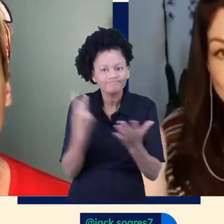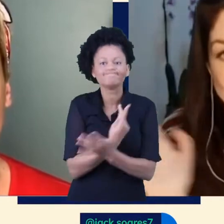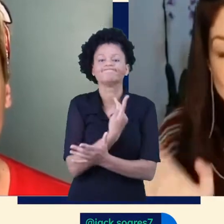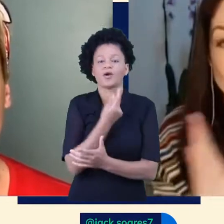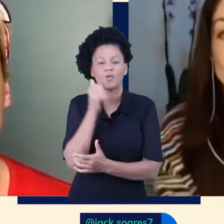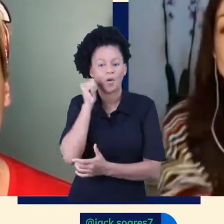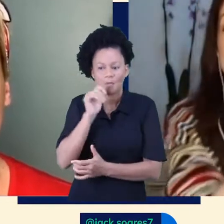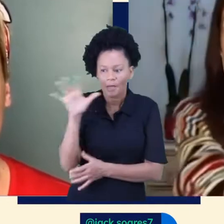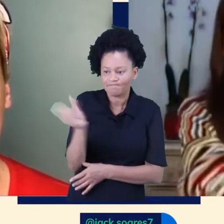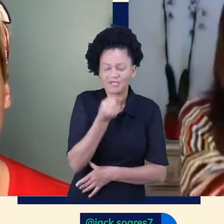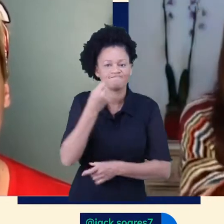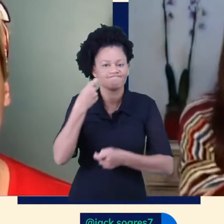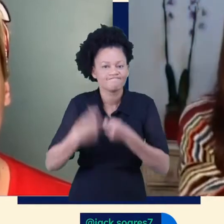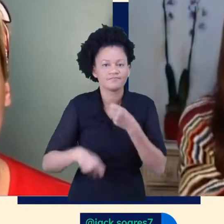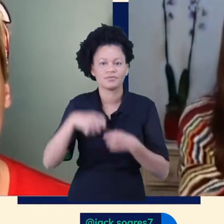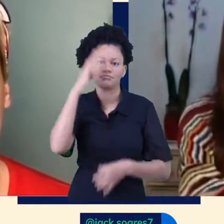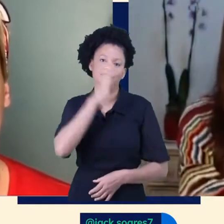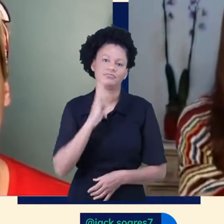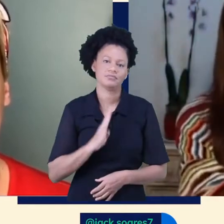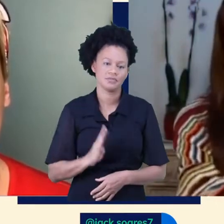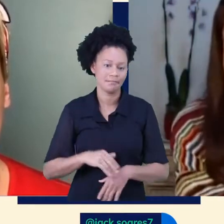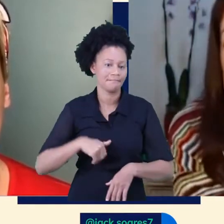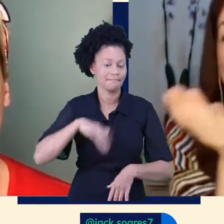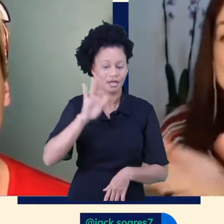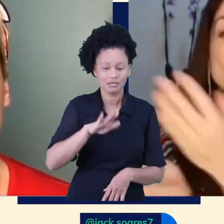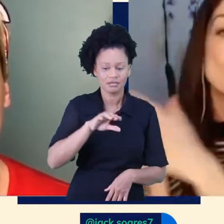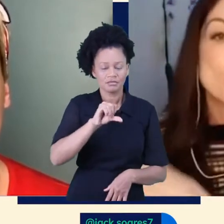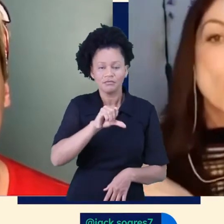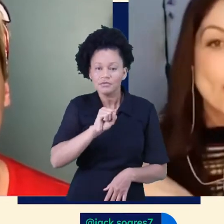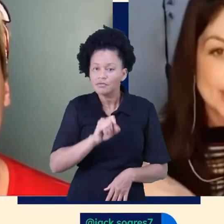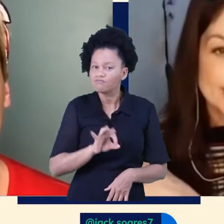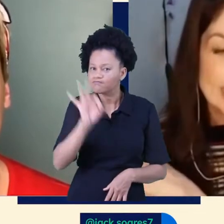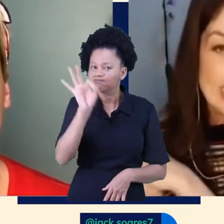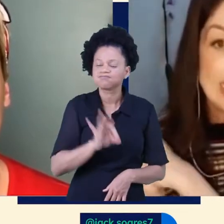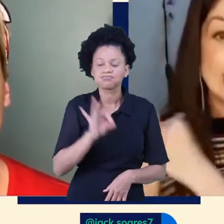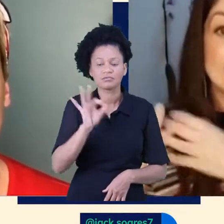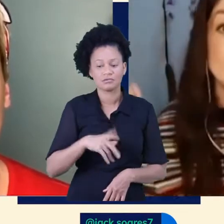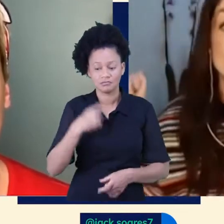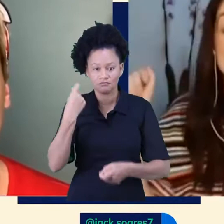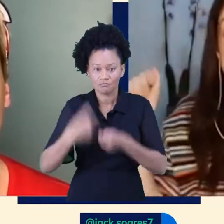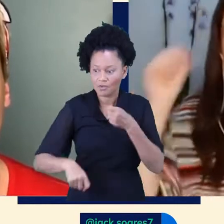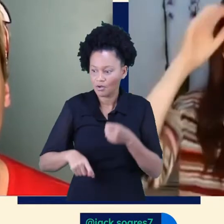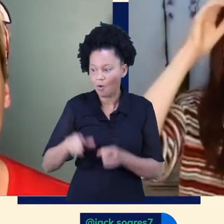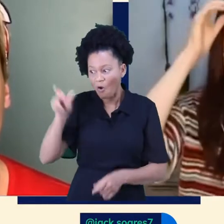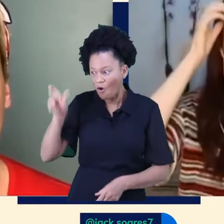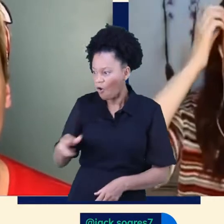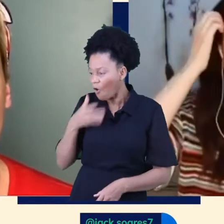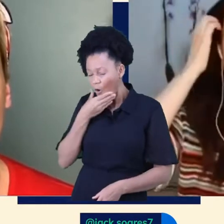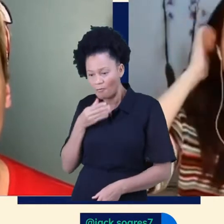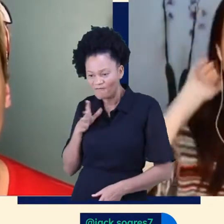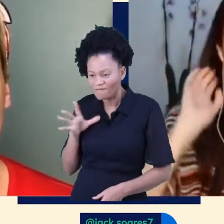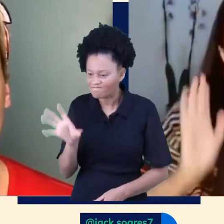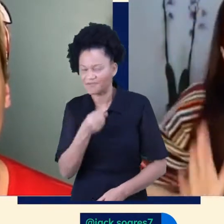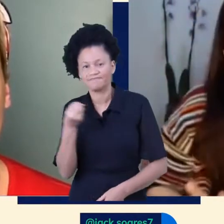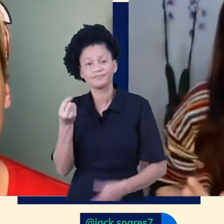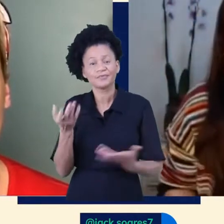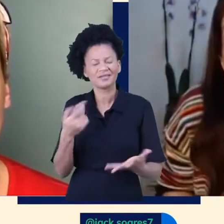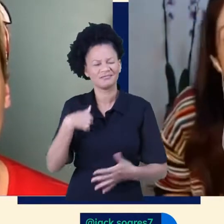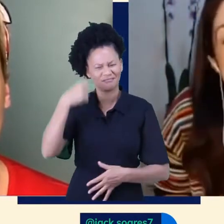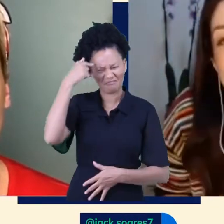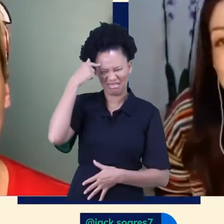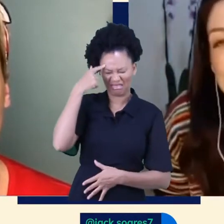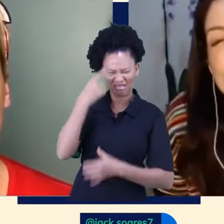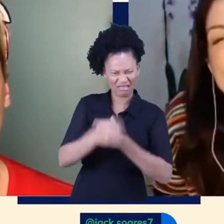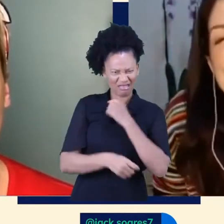98% dessas situações, né, o estupro é cometido por homens. E aí tem muita gente que pensa assim, não, então é por